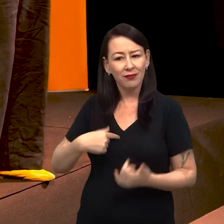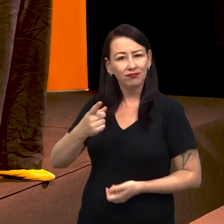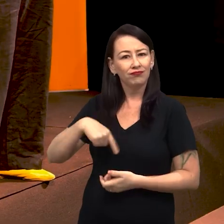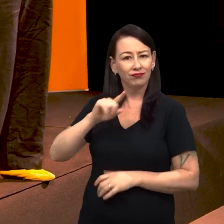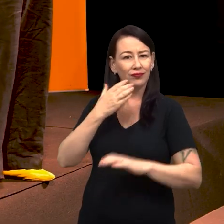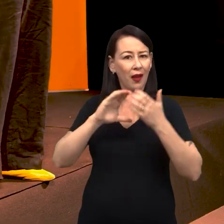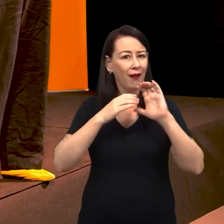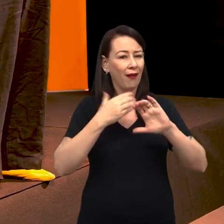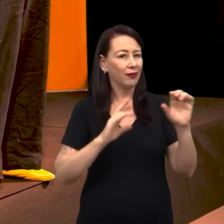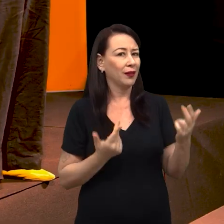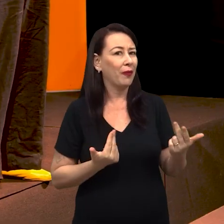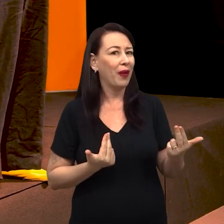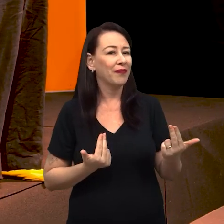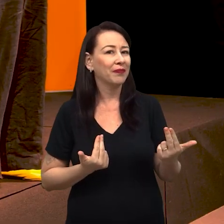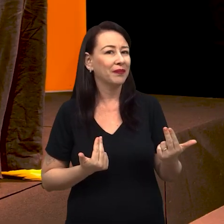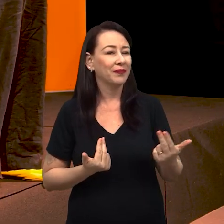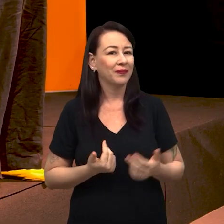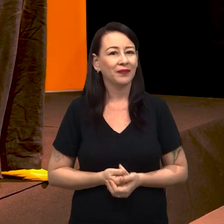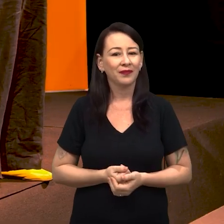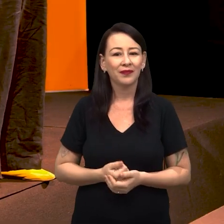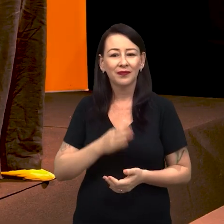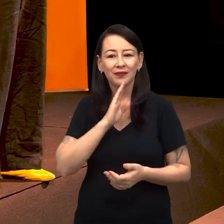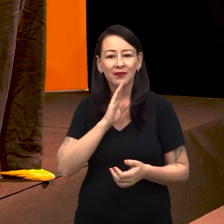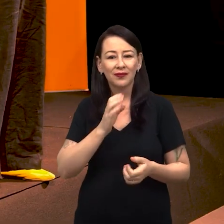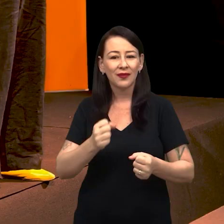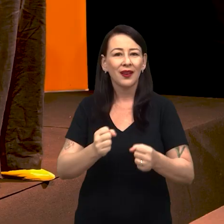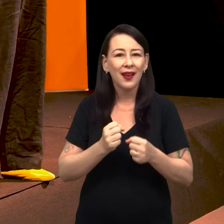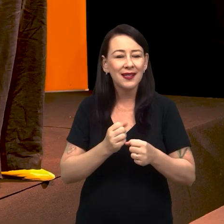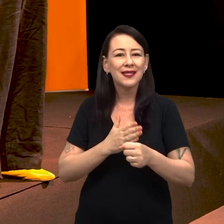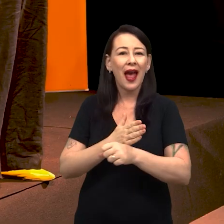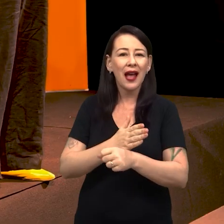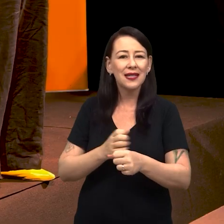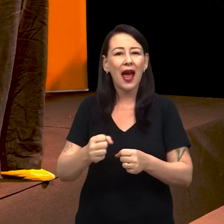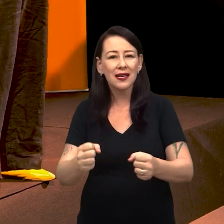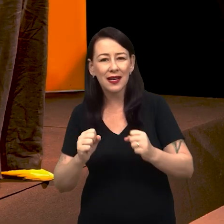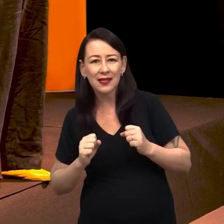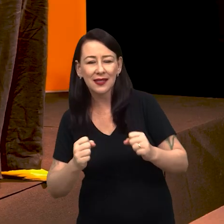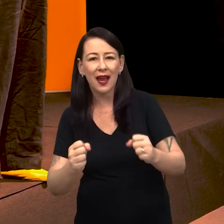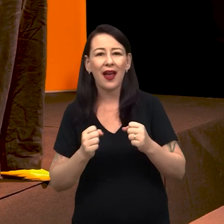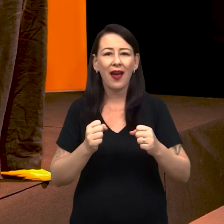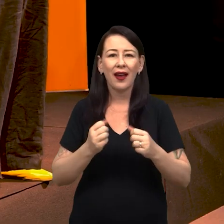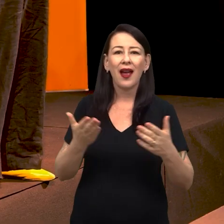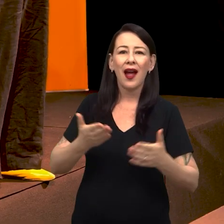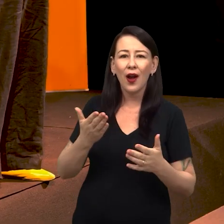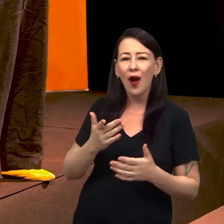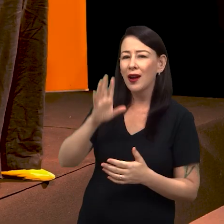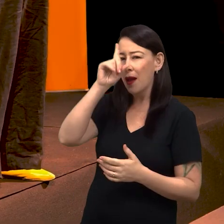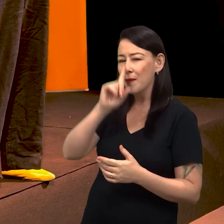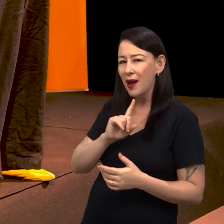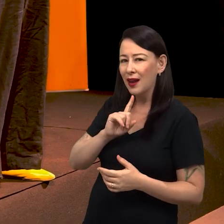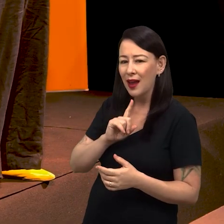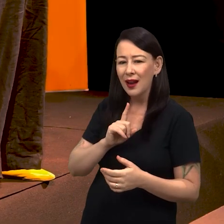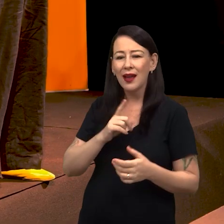que a gente também canta, né? Serra, serra, matinga, serra, serramos a velha que